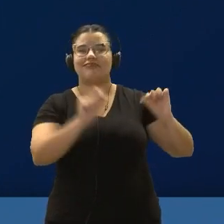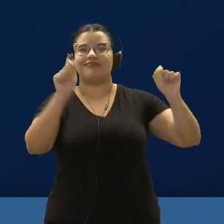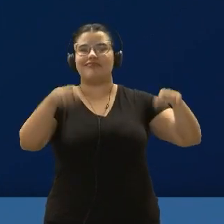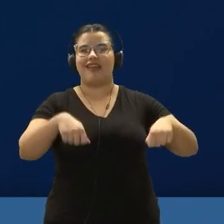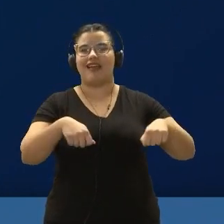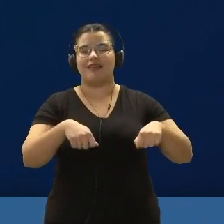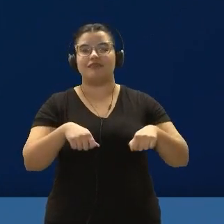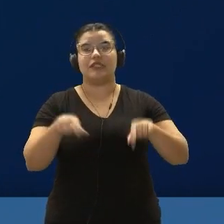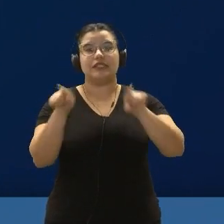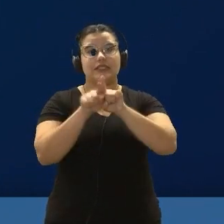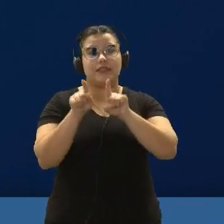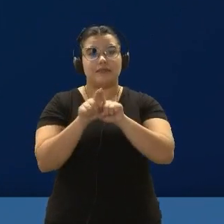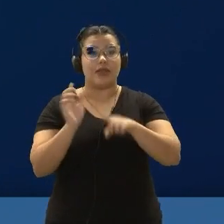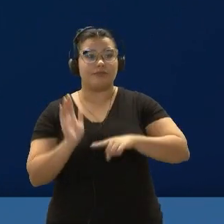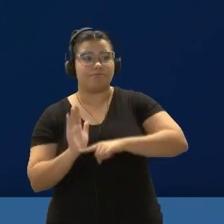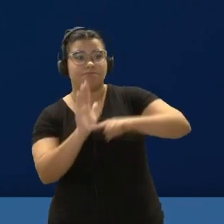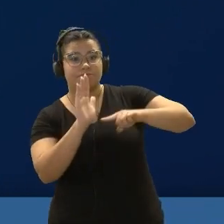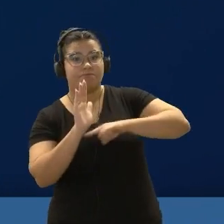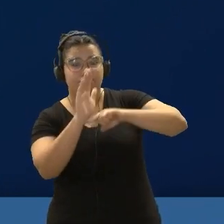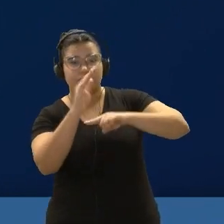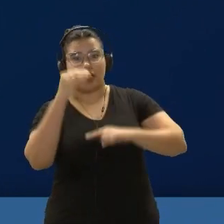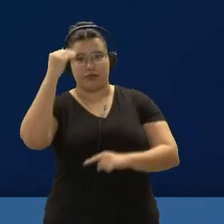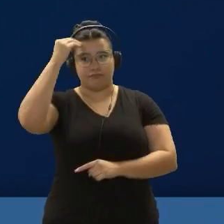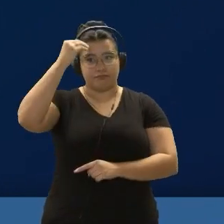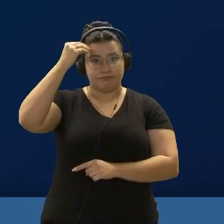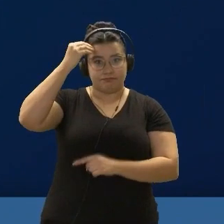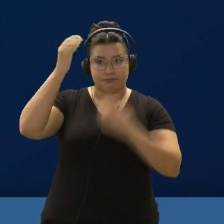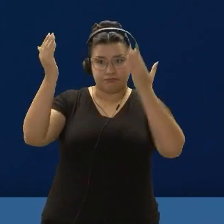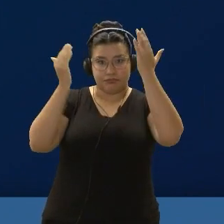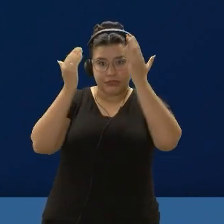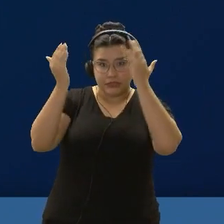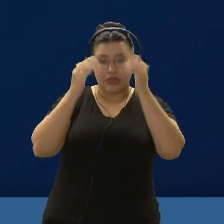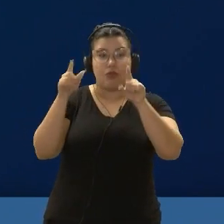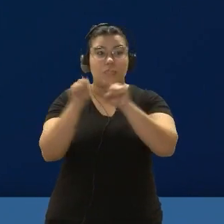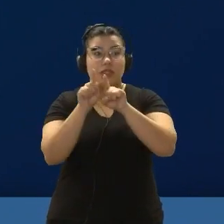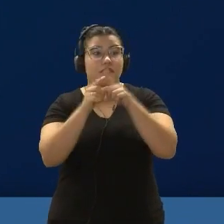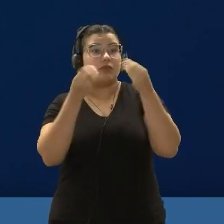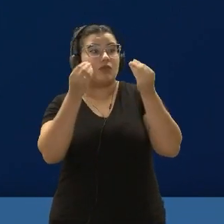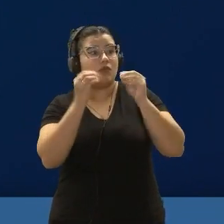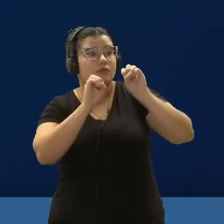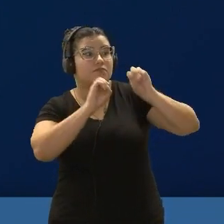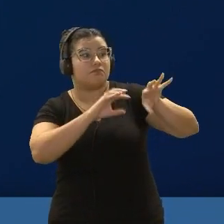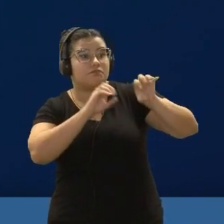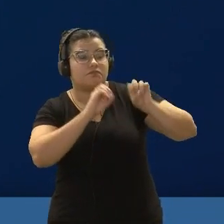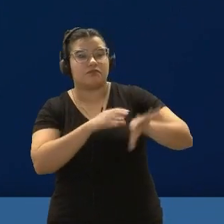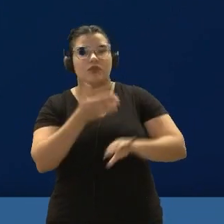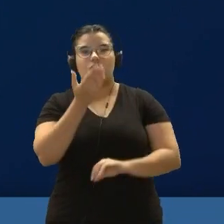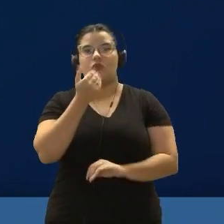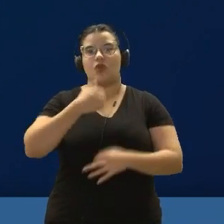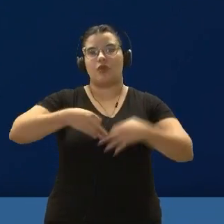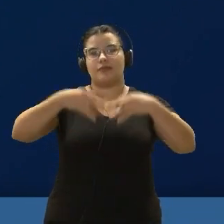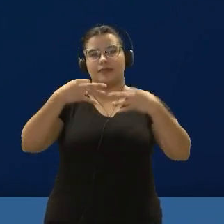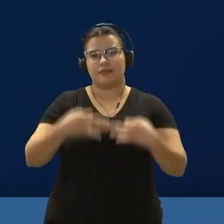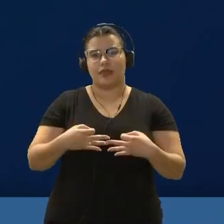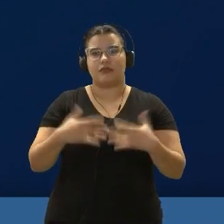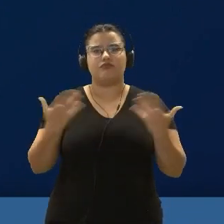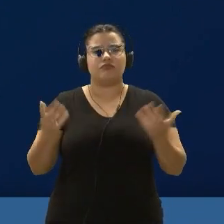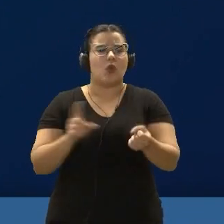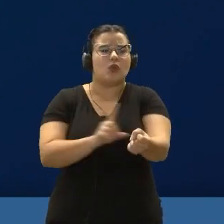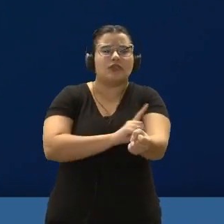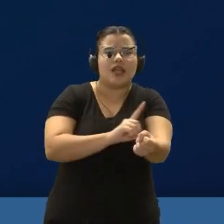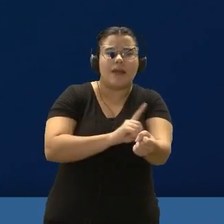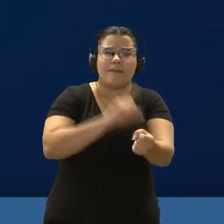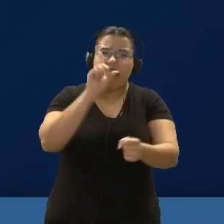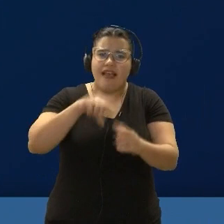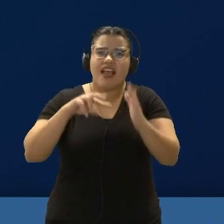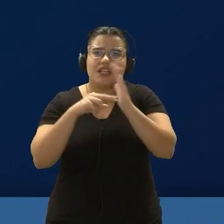suporte psicossocial e a educação em diabetes. O que é o diabetes? É açúcar que piora o